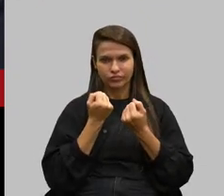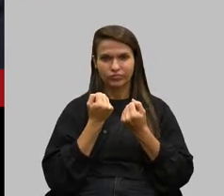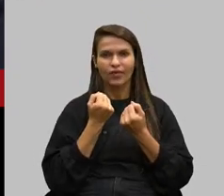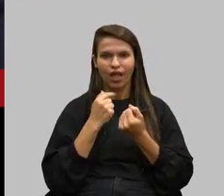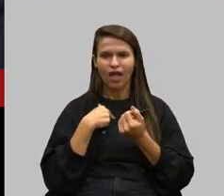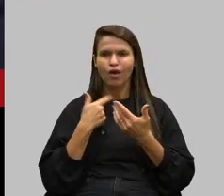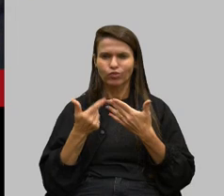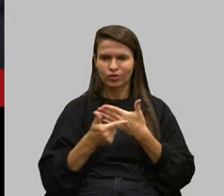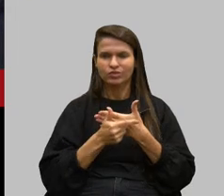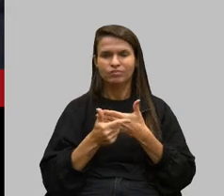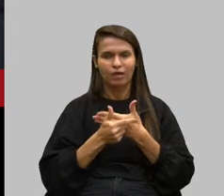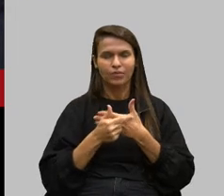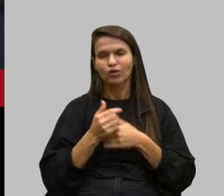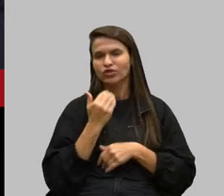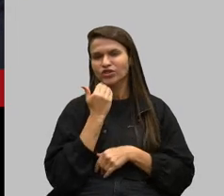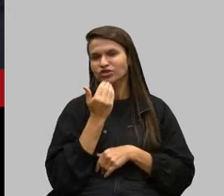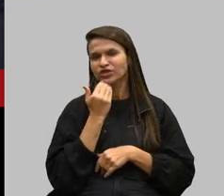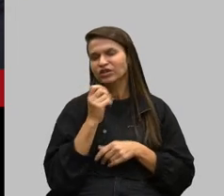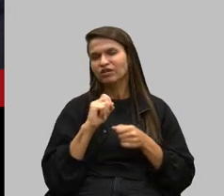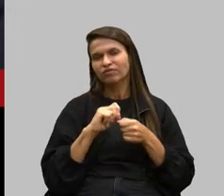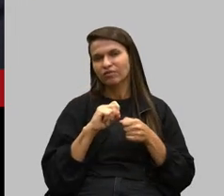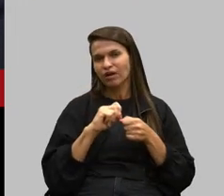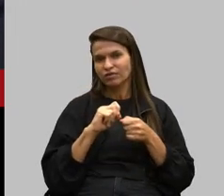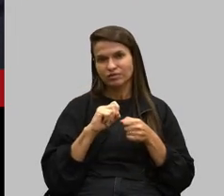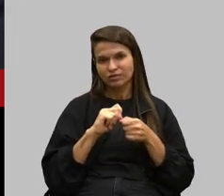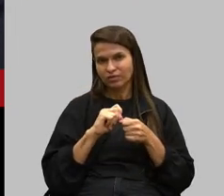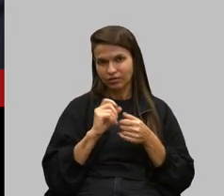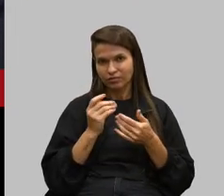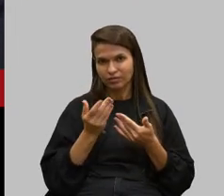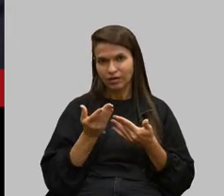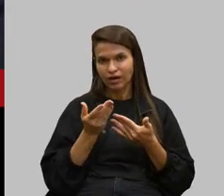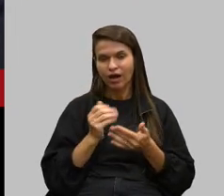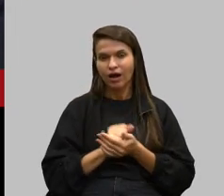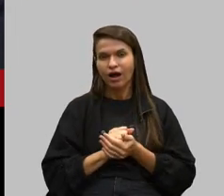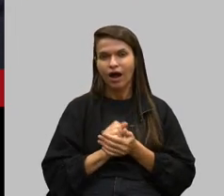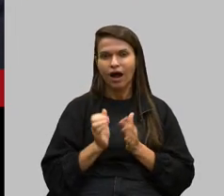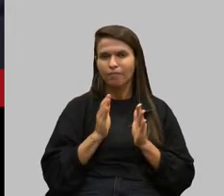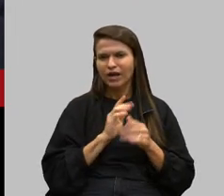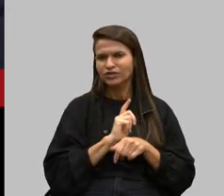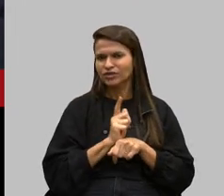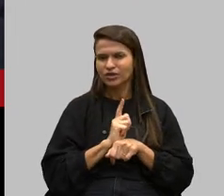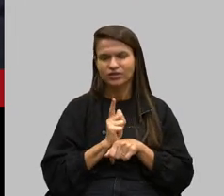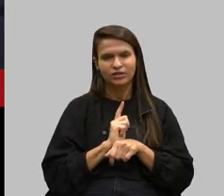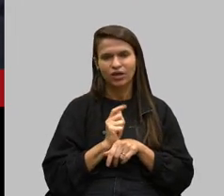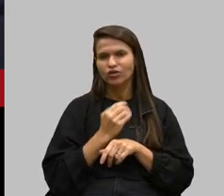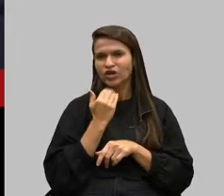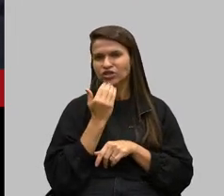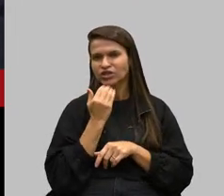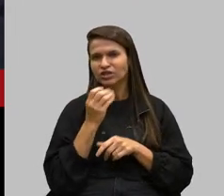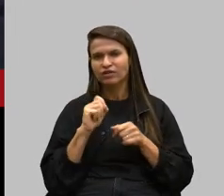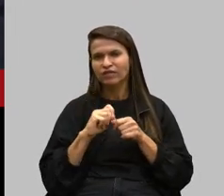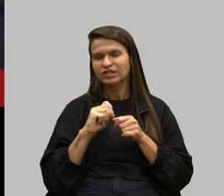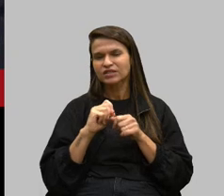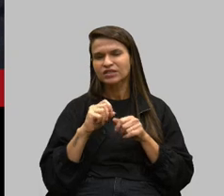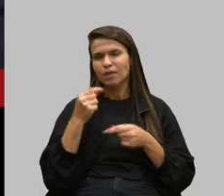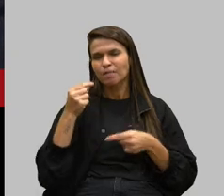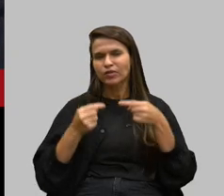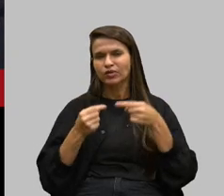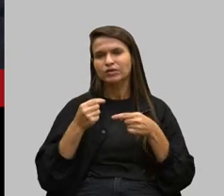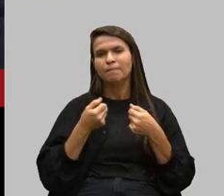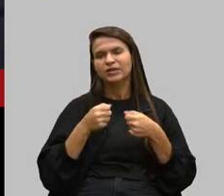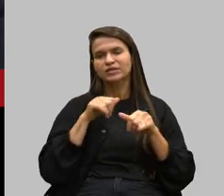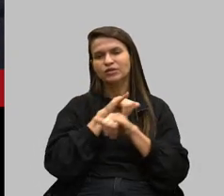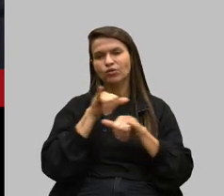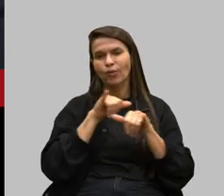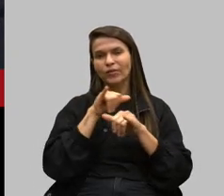dever Não adianta só é fazer eh a parte de gestão Não adianta só fazer política a gente tem que comunicar tudo que a gente